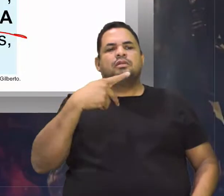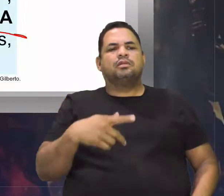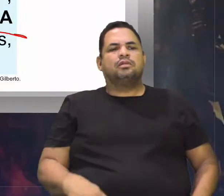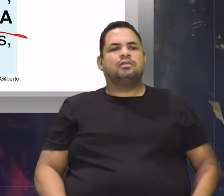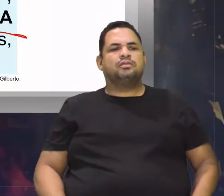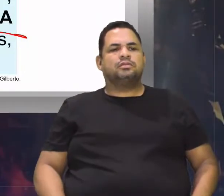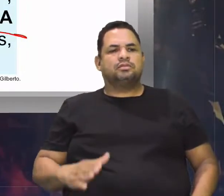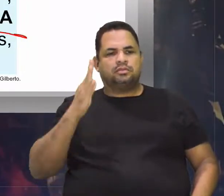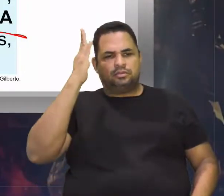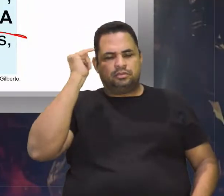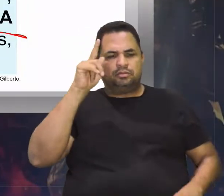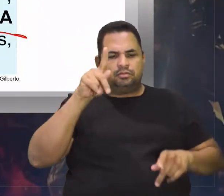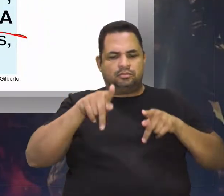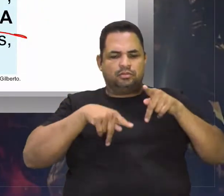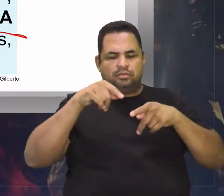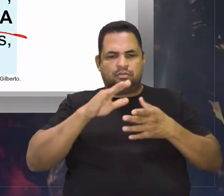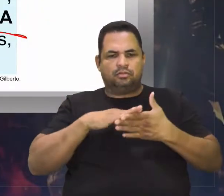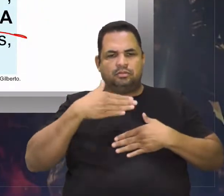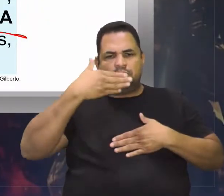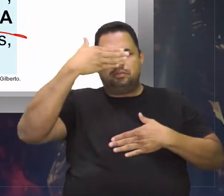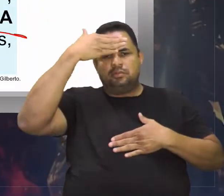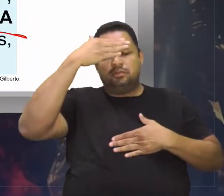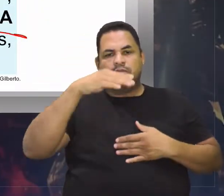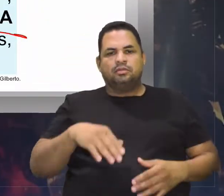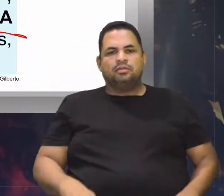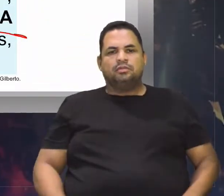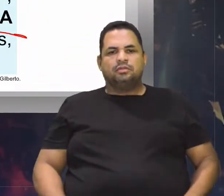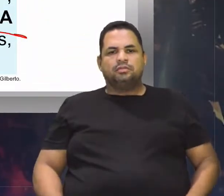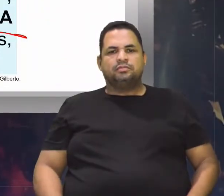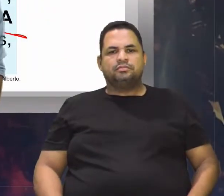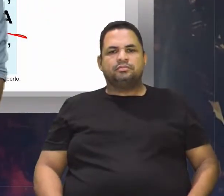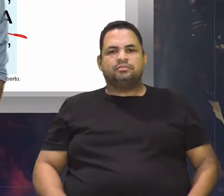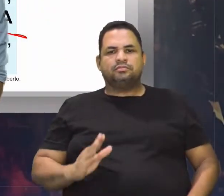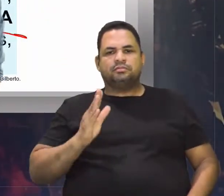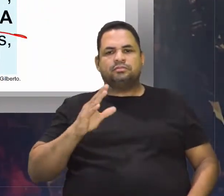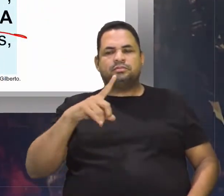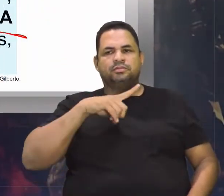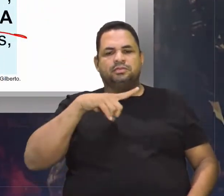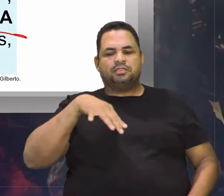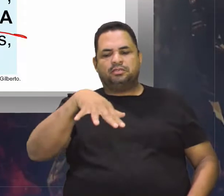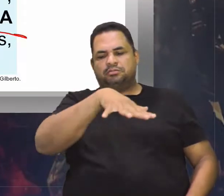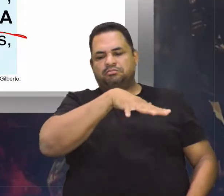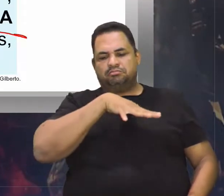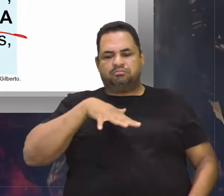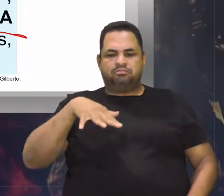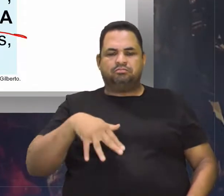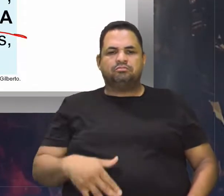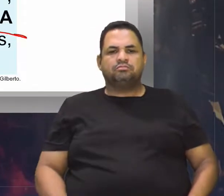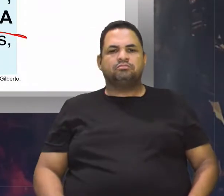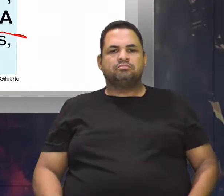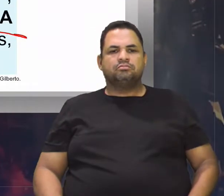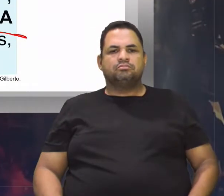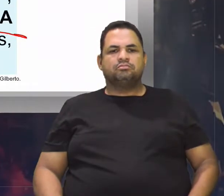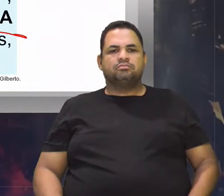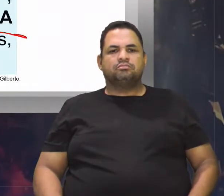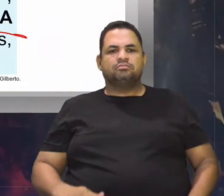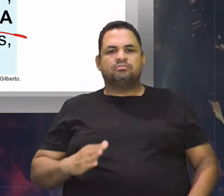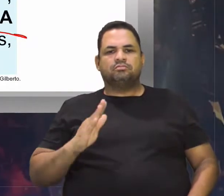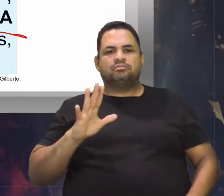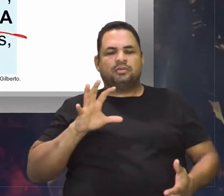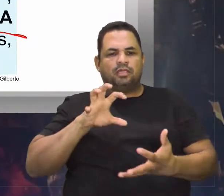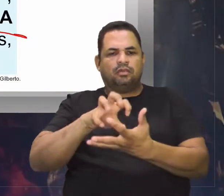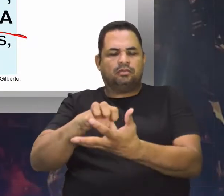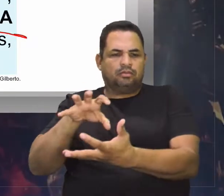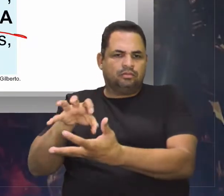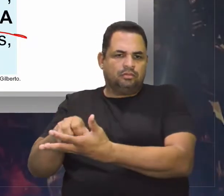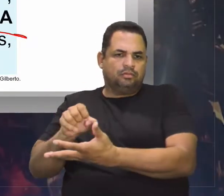Sabe o povo árabe? O povo árabe já existia ali naquela região. O povo árabe ele vai conquistar